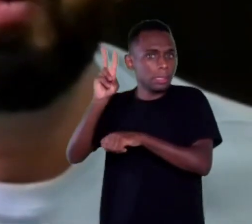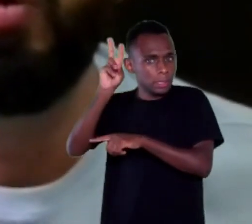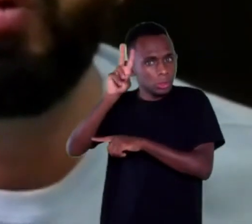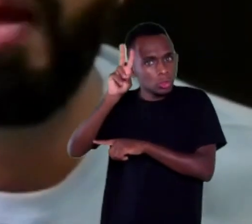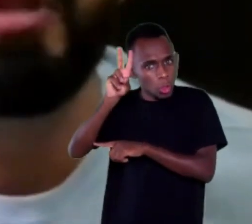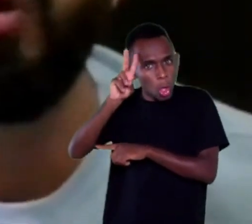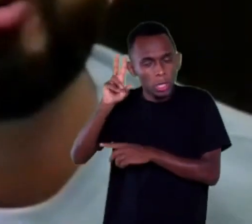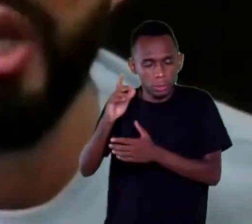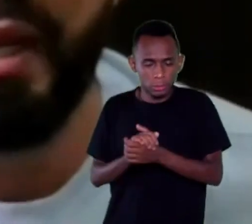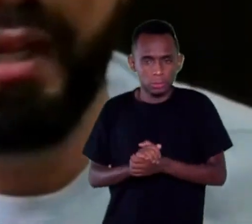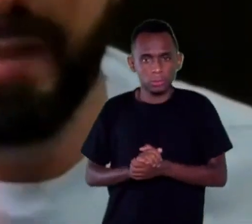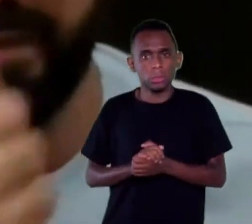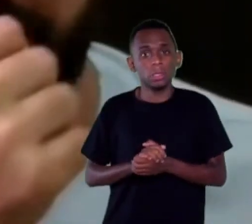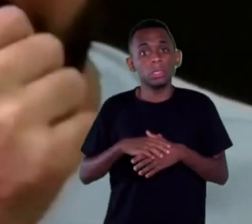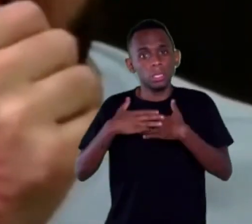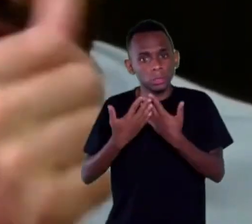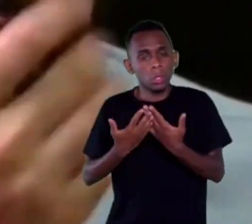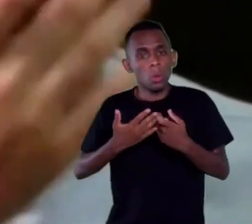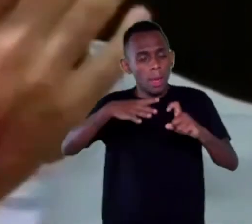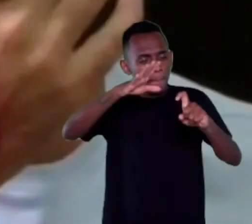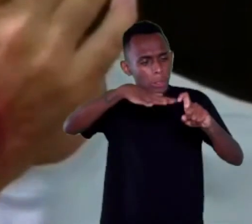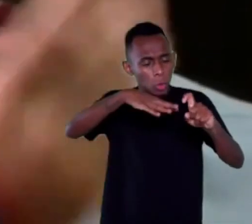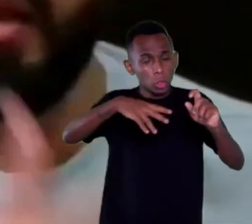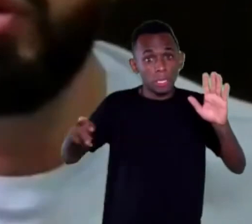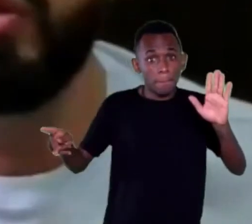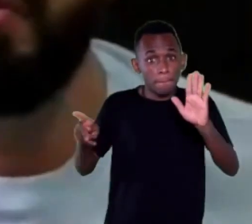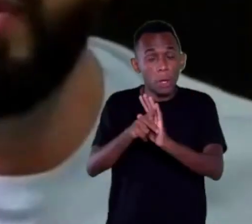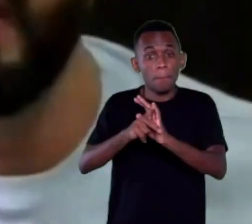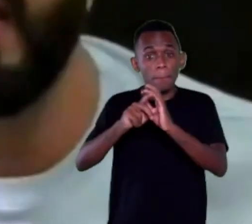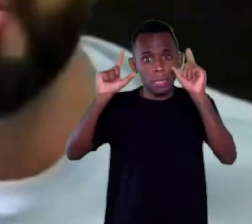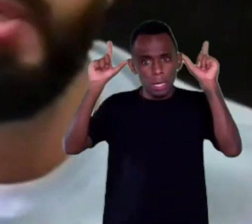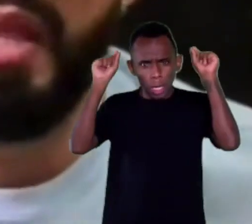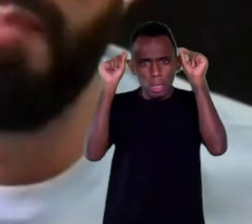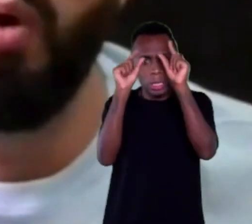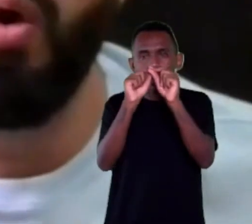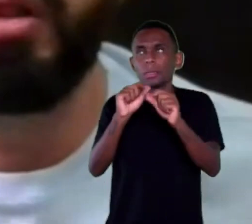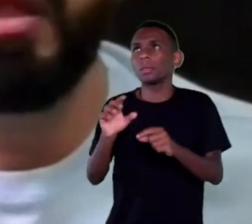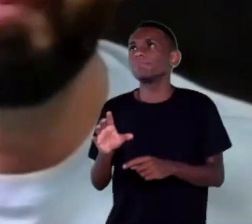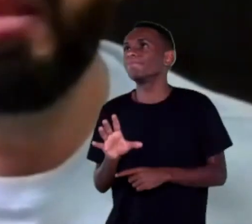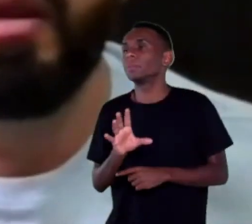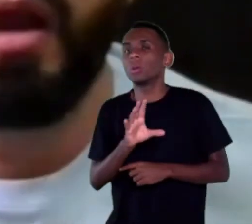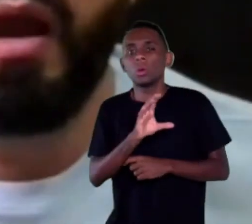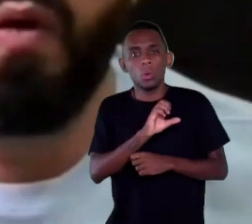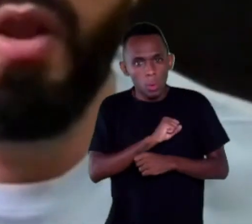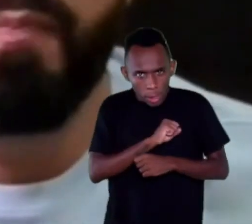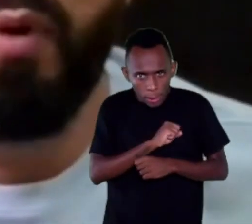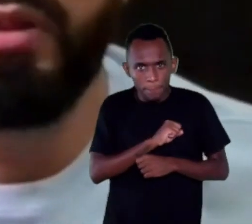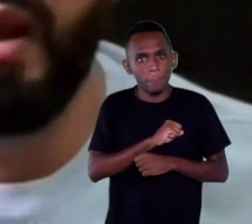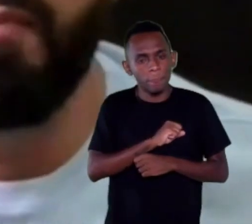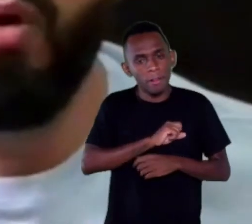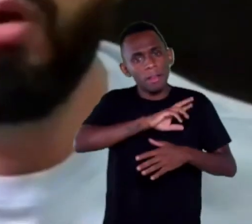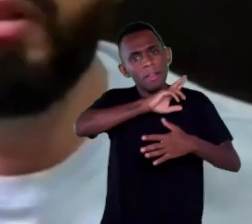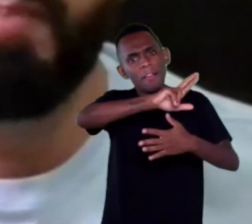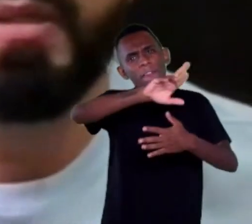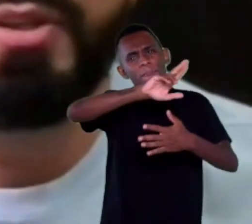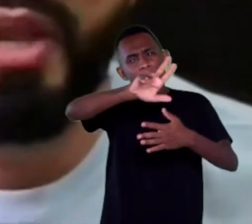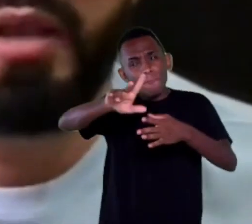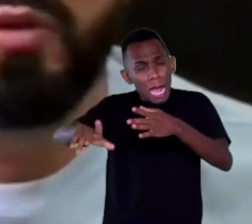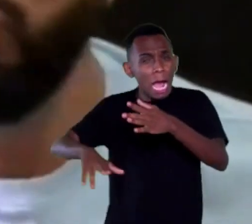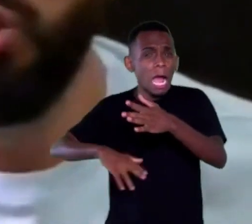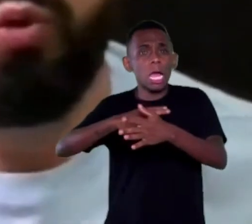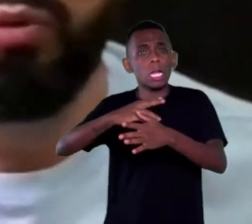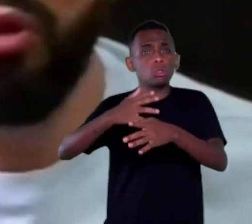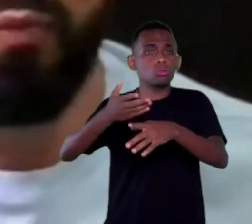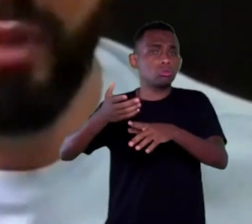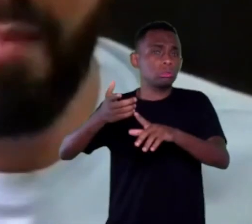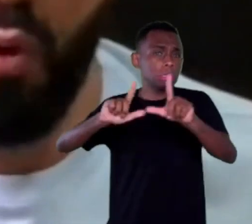tratada a mitologia grega. A mitologia grega, você vê que a Disney aborda, o Harry Potter aborda, Percy